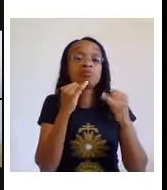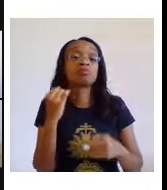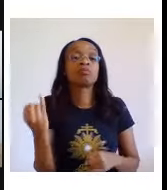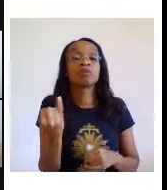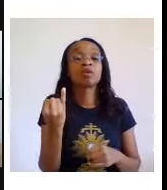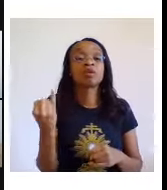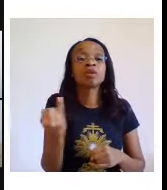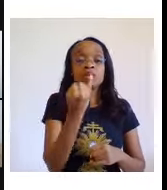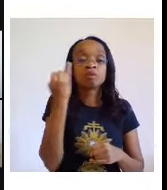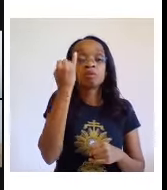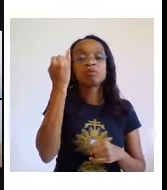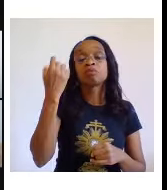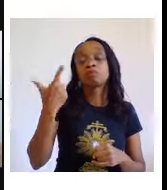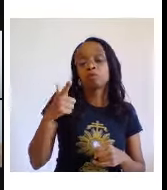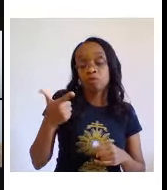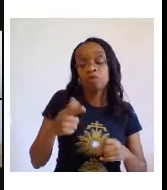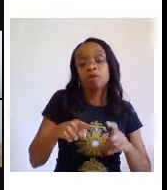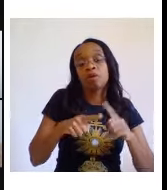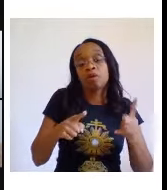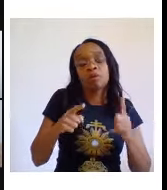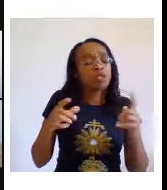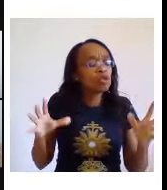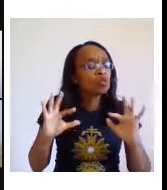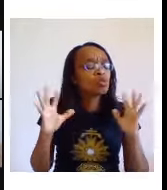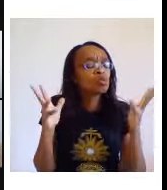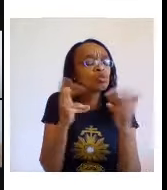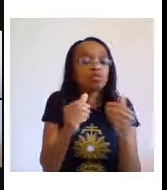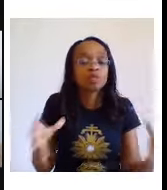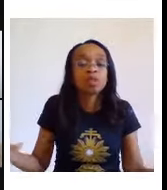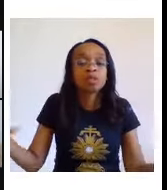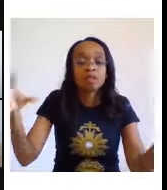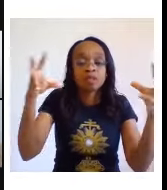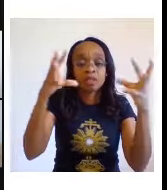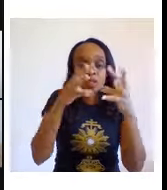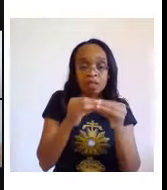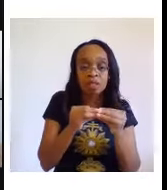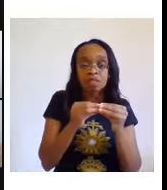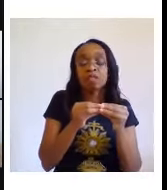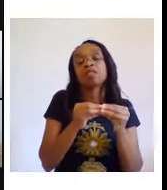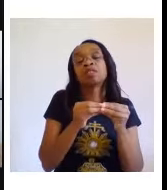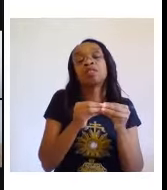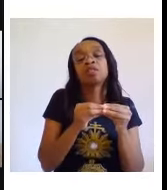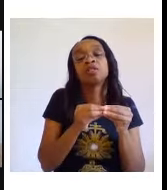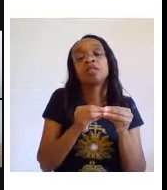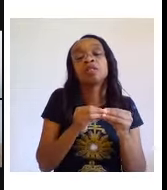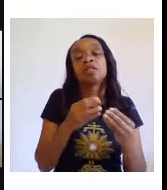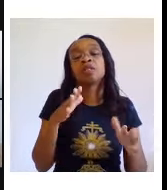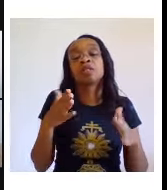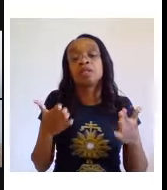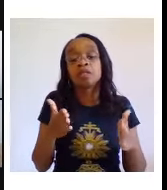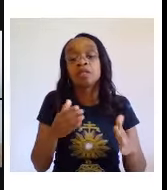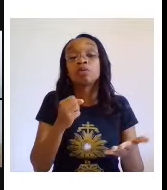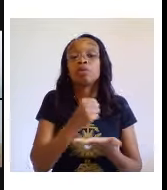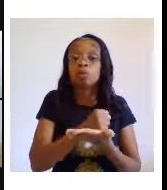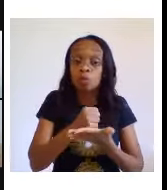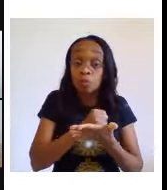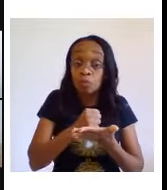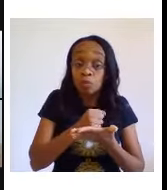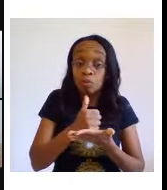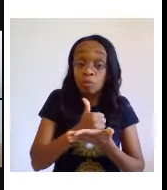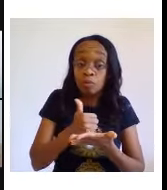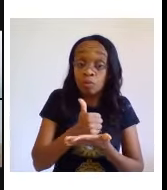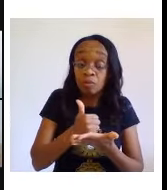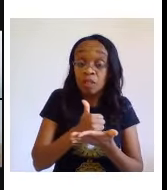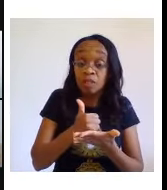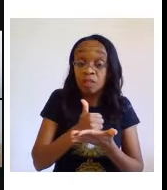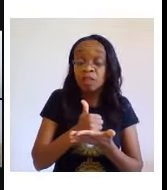relevantes. Então, todo esse apanhado de informação, ele é descrito nesse relatório. Então, baseado nisso, é